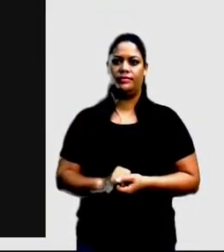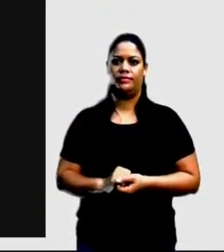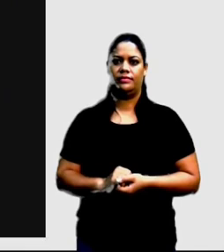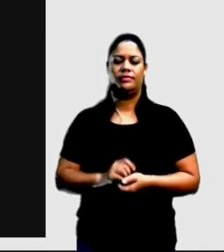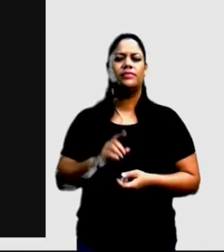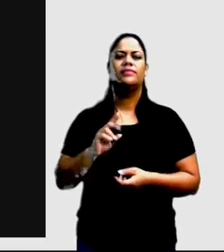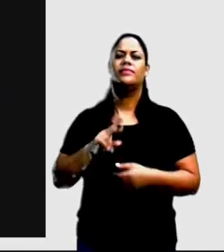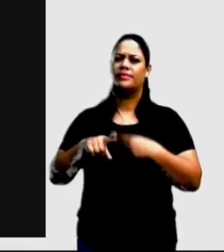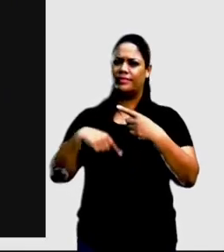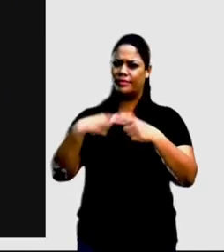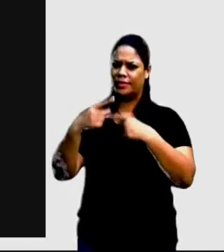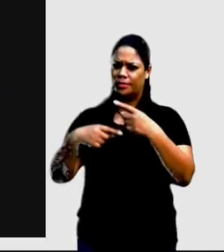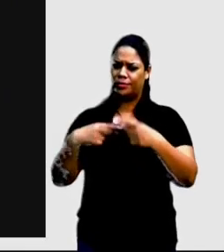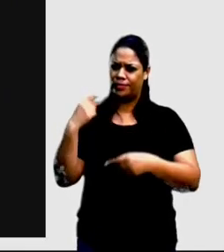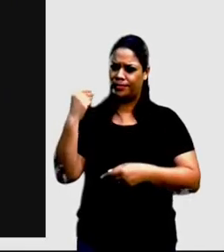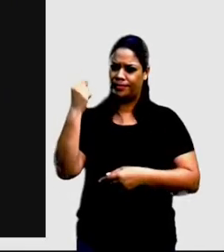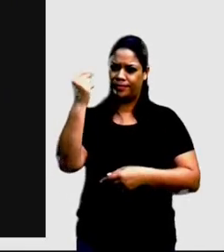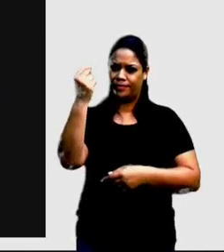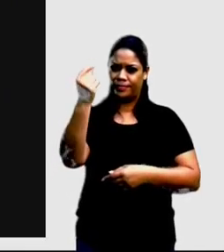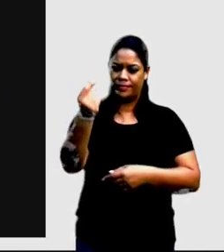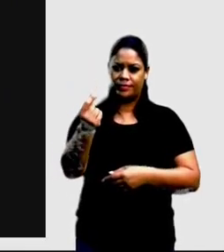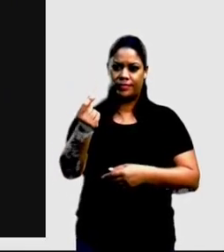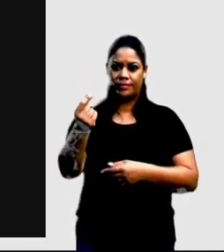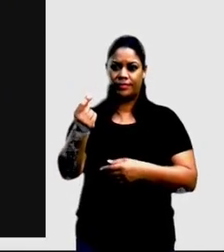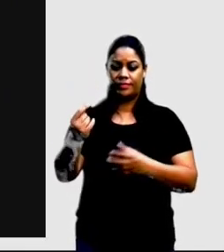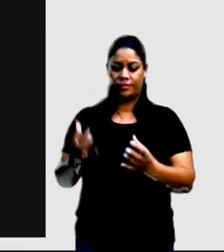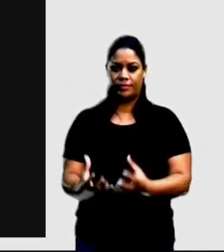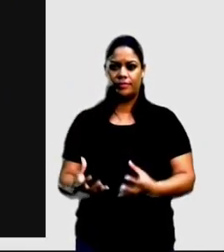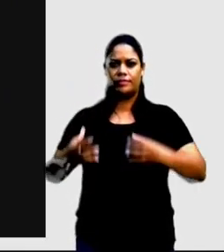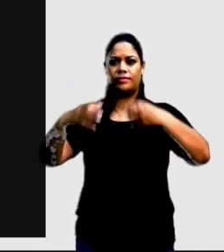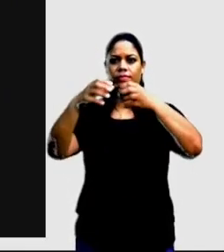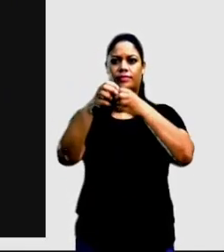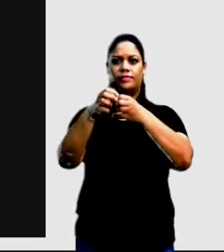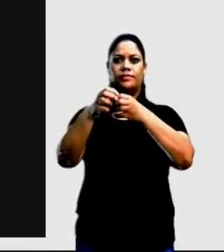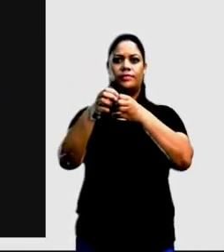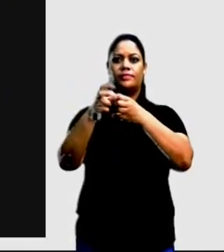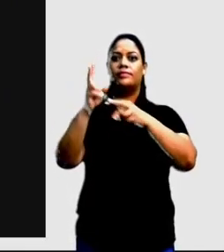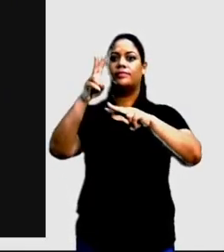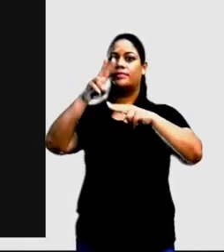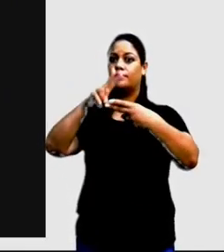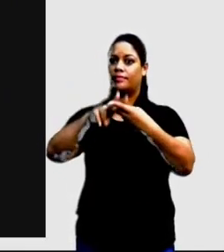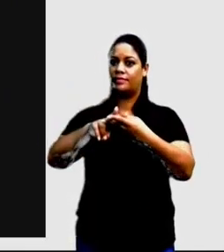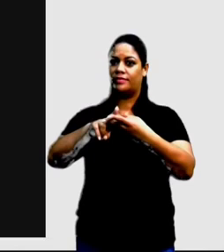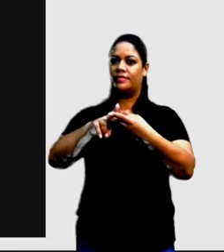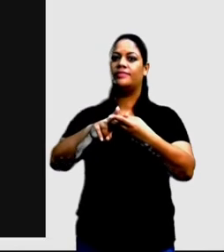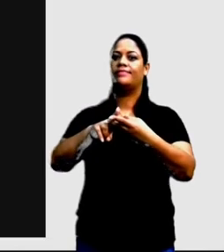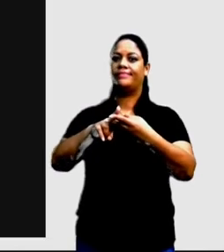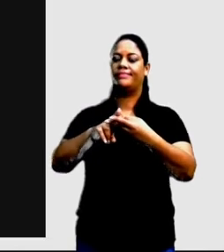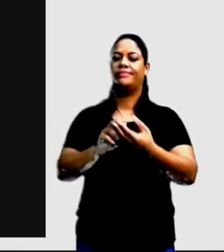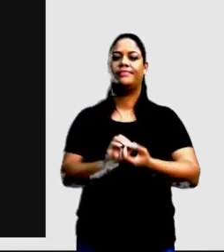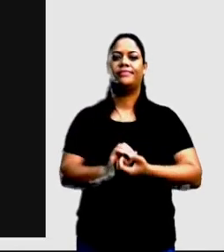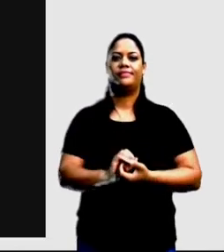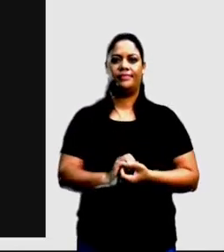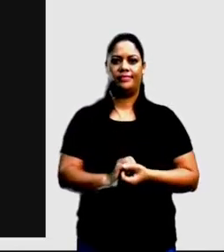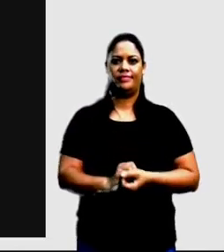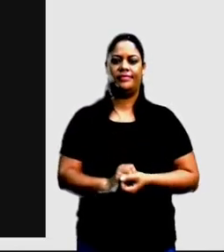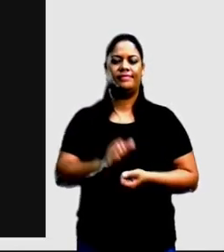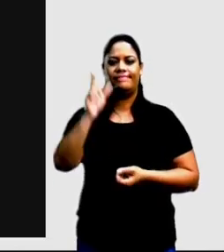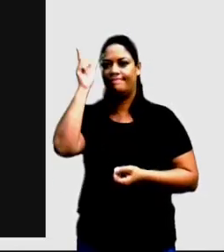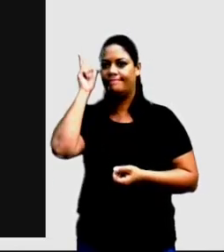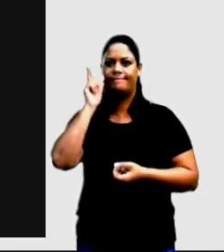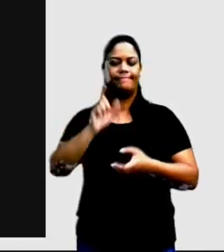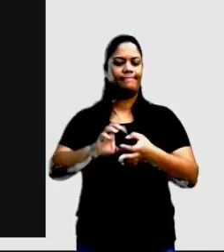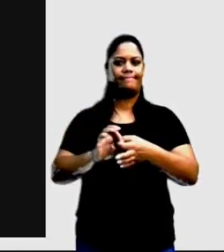Algum tempo depois, o leão ficou preso em uma rede de uns caçadores. Não conseguia